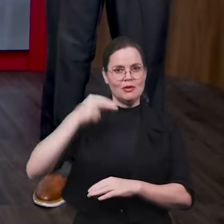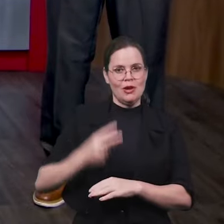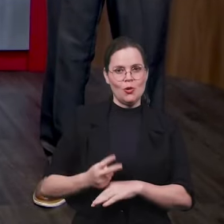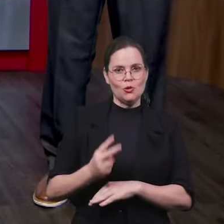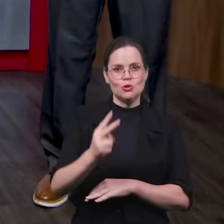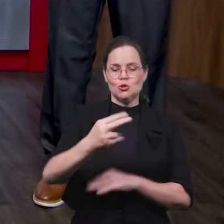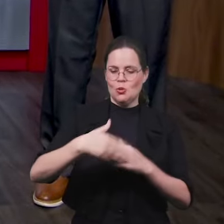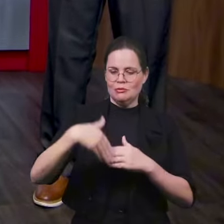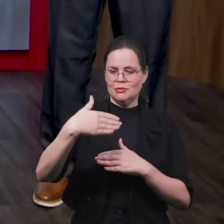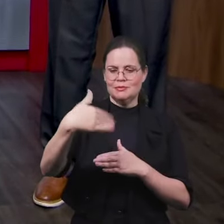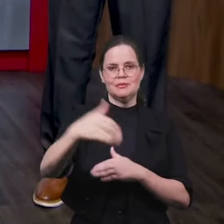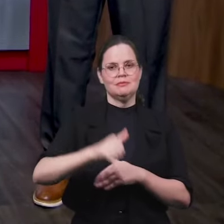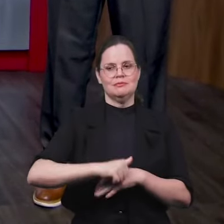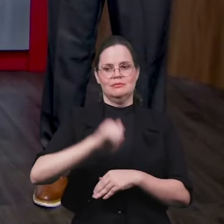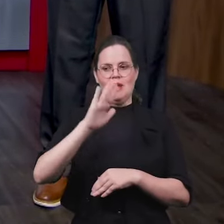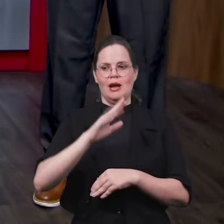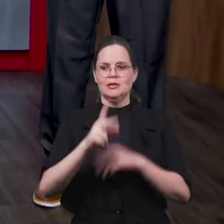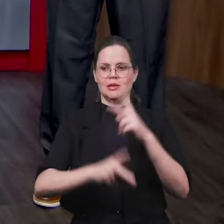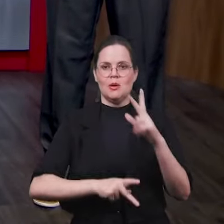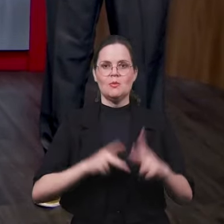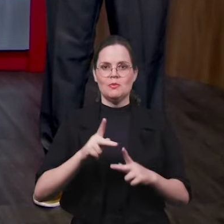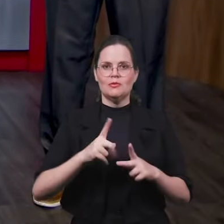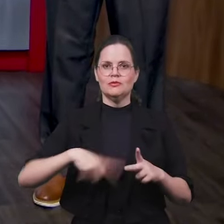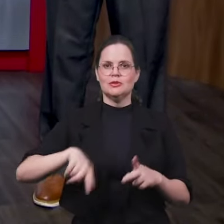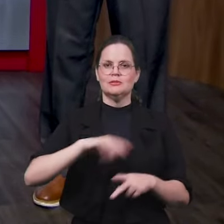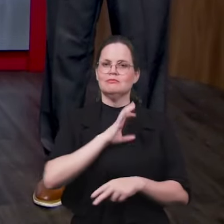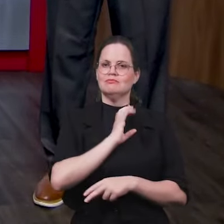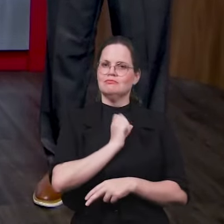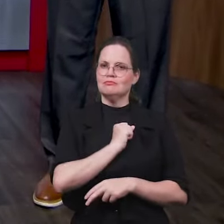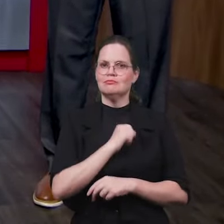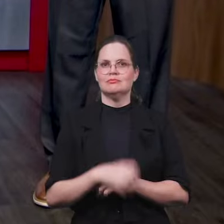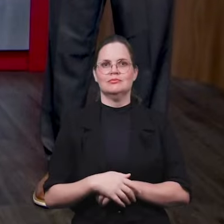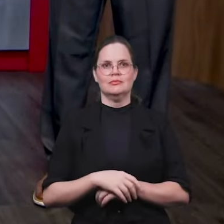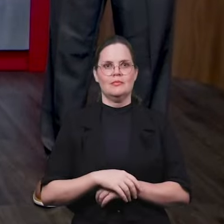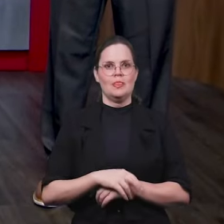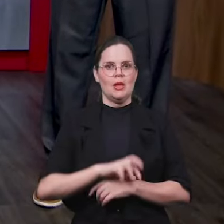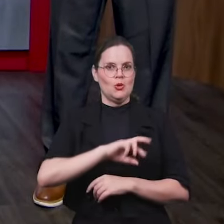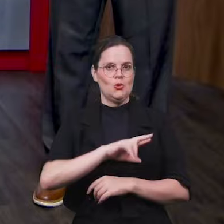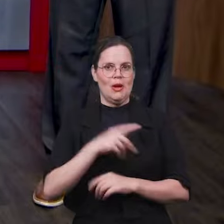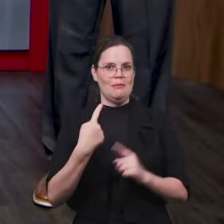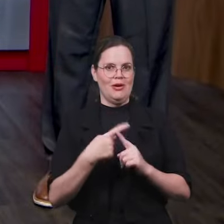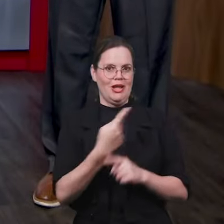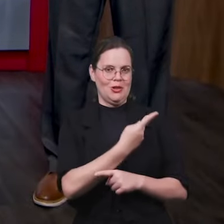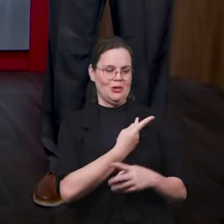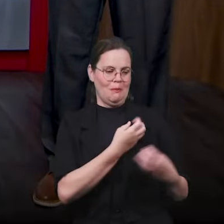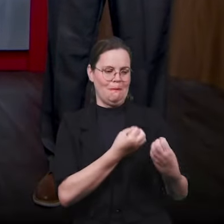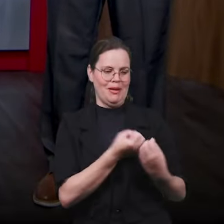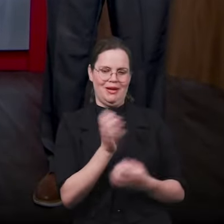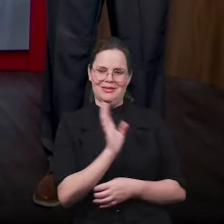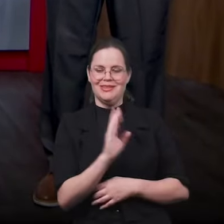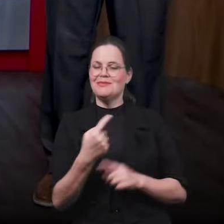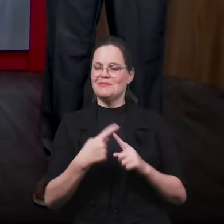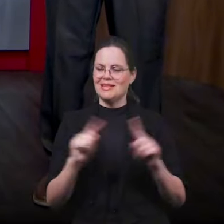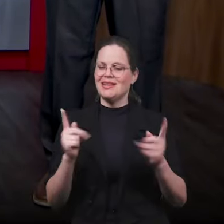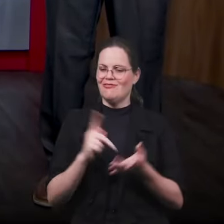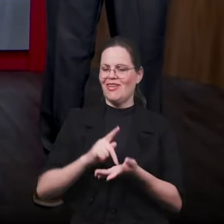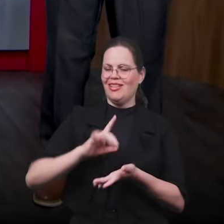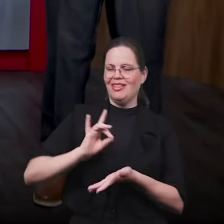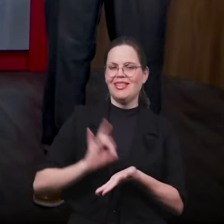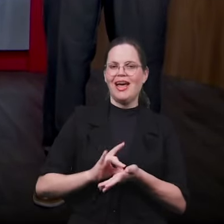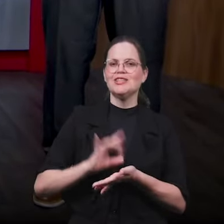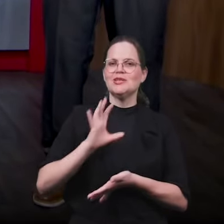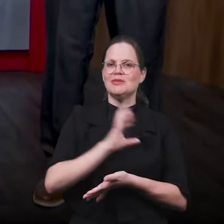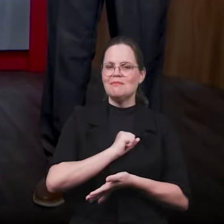vai prosperar ainda mais. É um povo muito querido. Não estou falando porque eu estou perto deles aqui, não. É